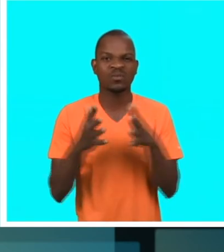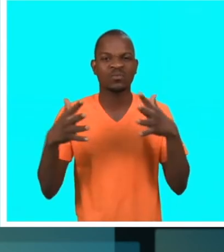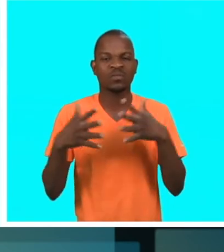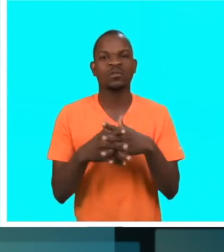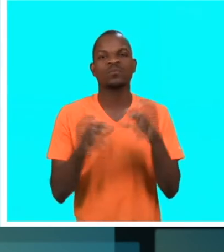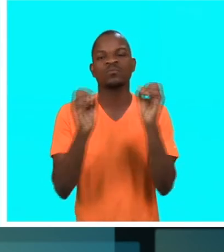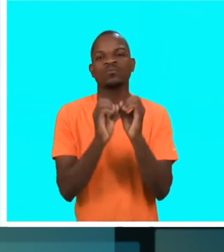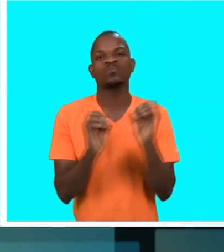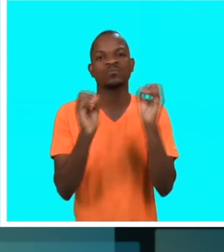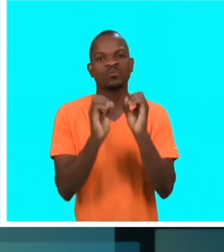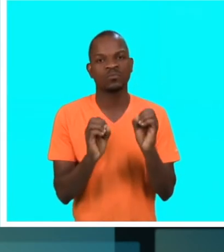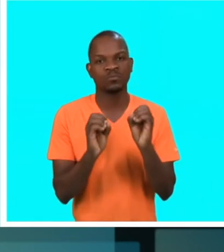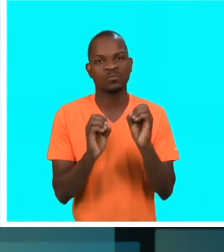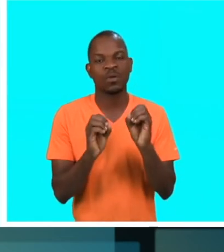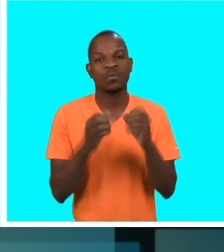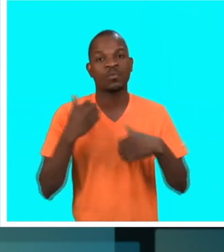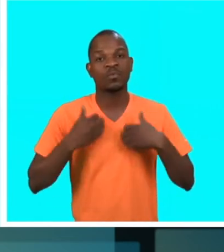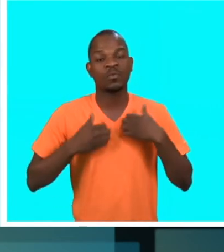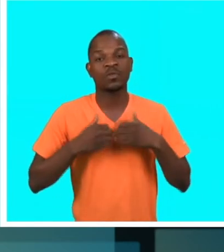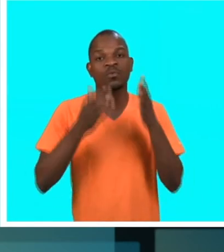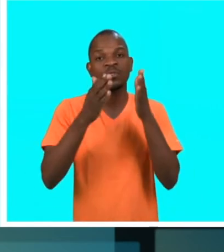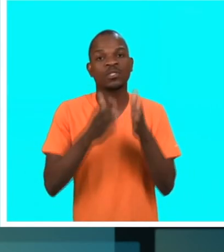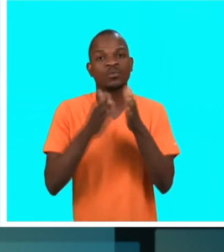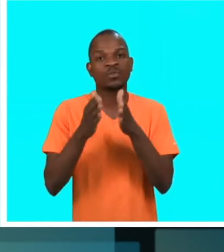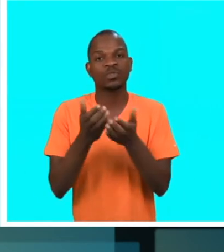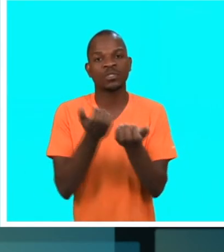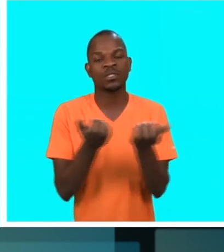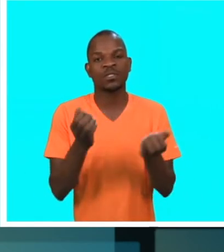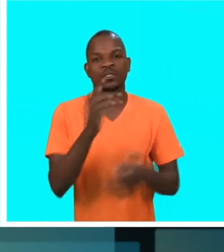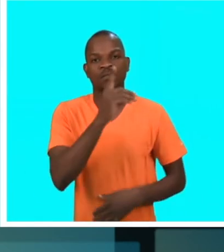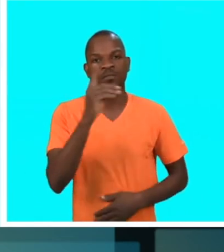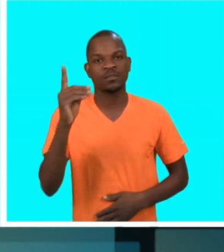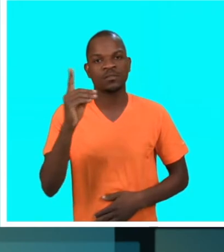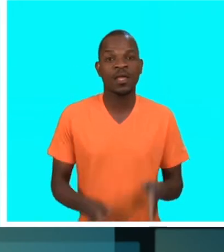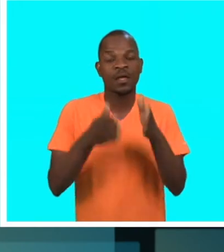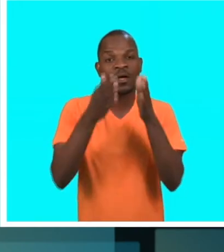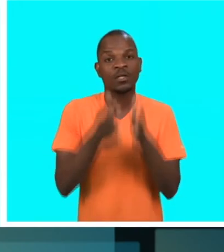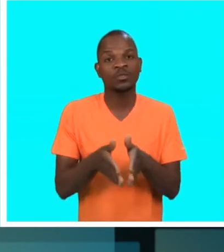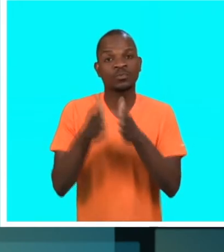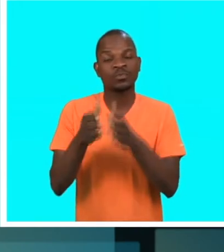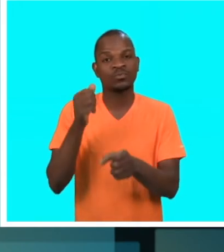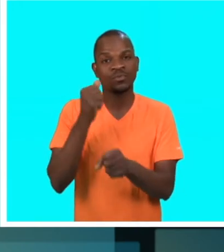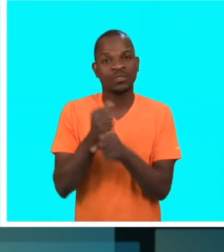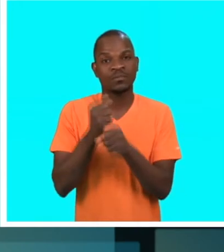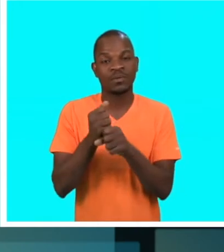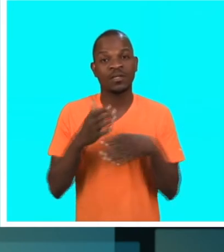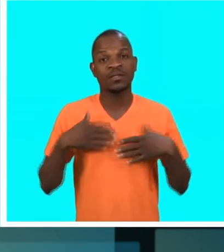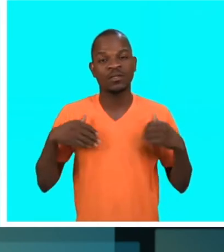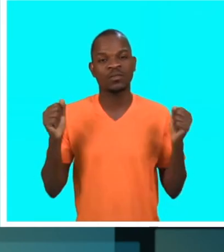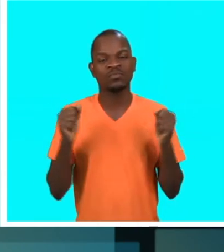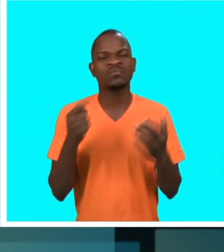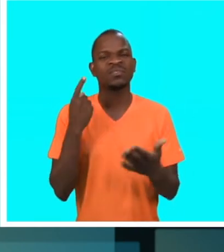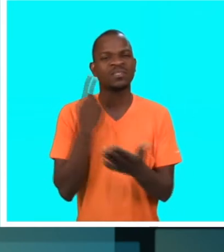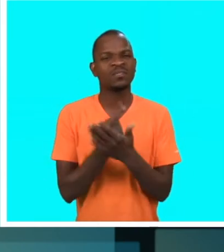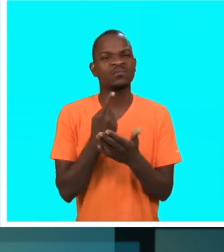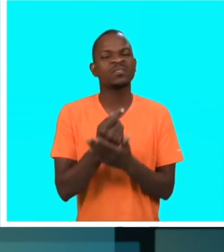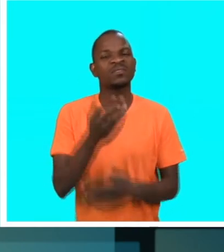organizada para responder às necessidades dessas crianças. Os provedores de saúde devem